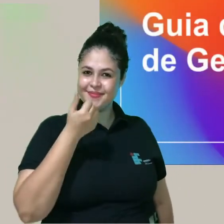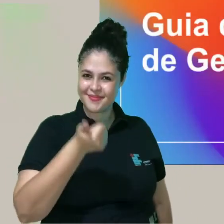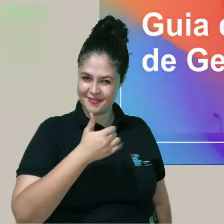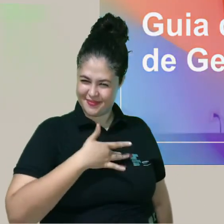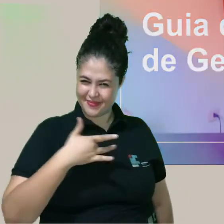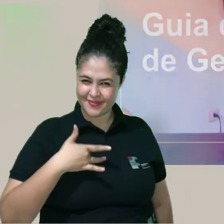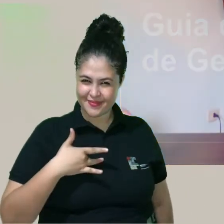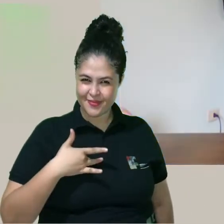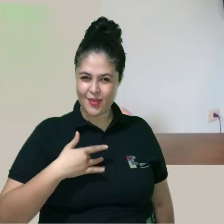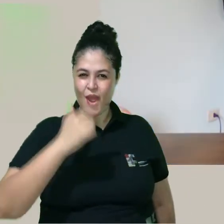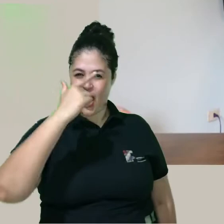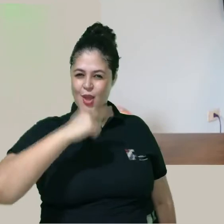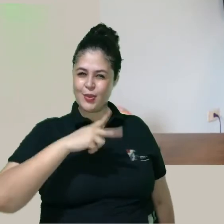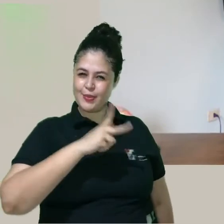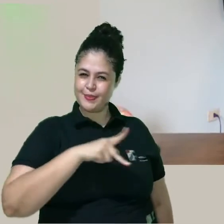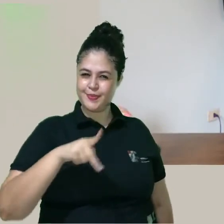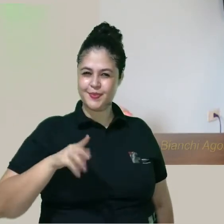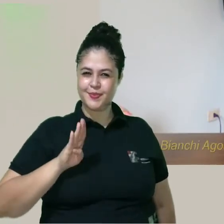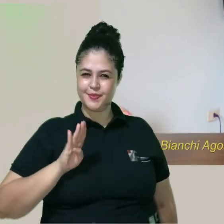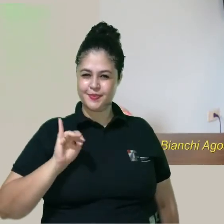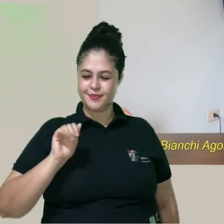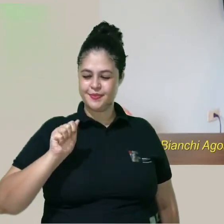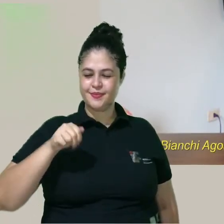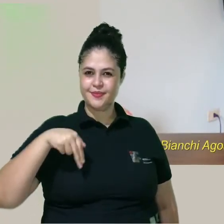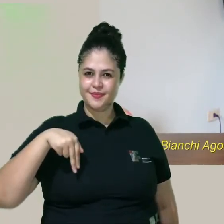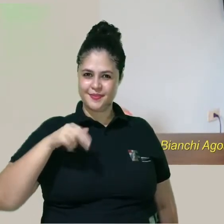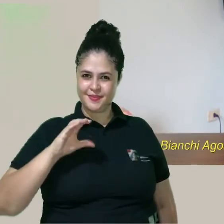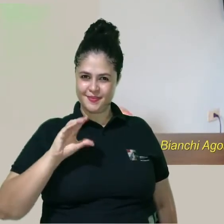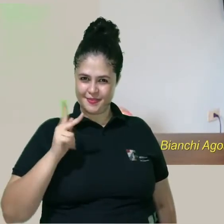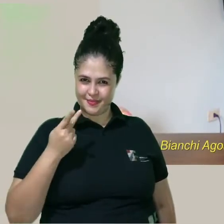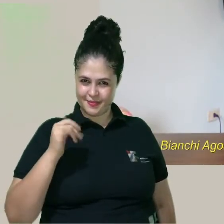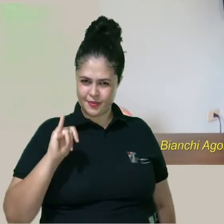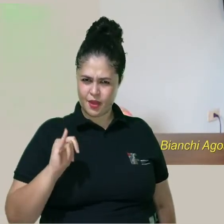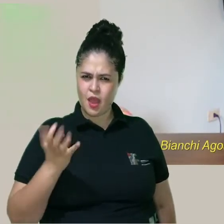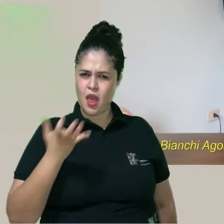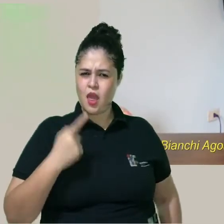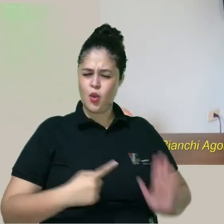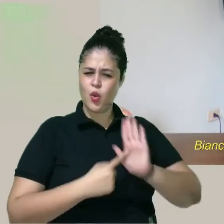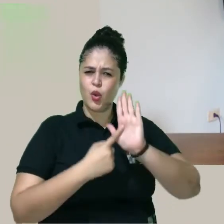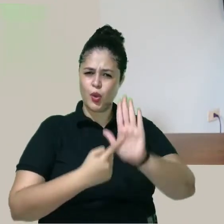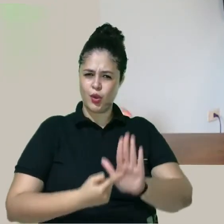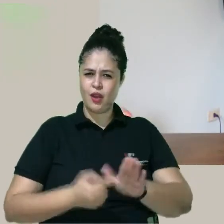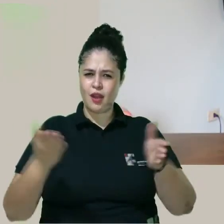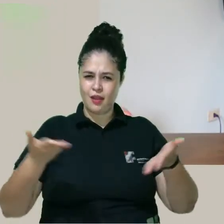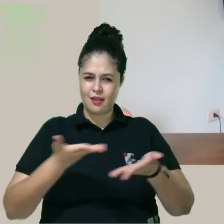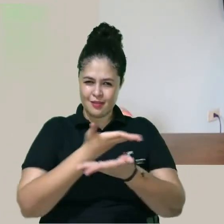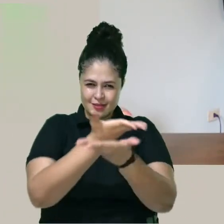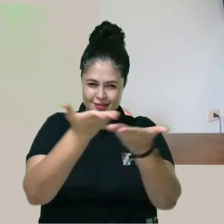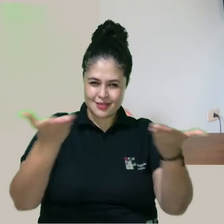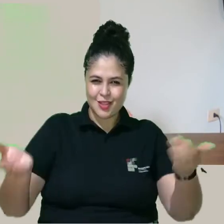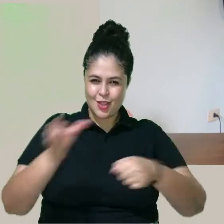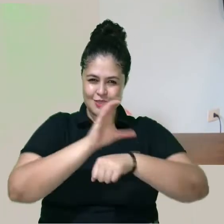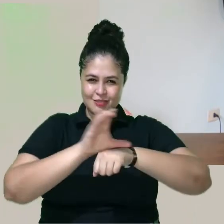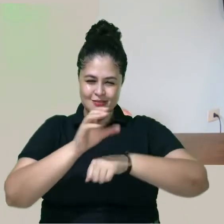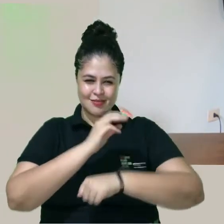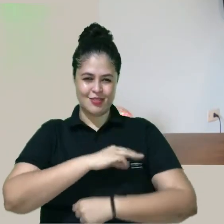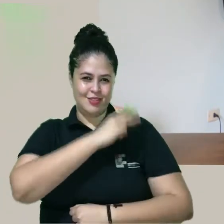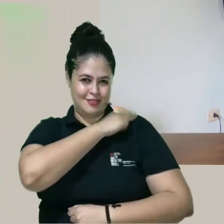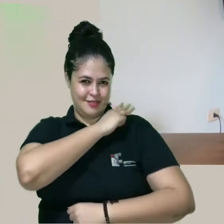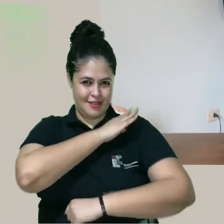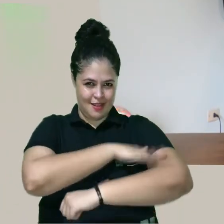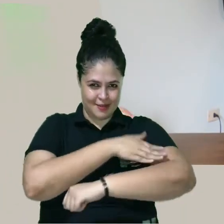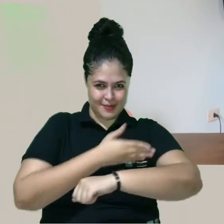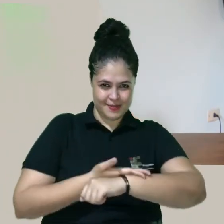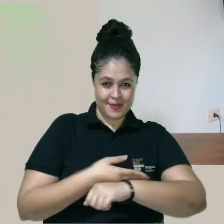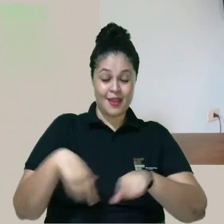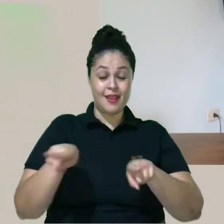Olá, tudo bem? Eu sou o professor Bianchi e venho apresentar agora para vocês dos cursos técnicos integrados ao